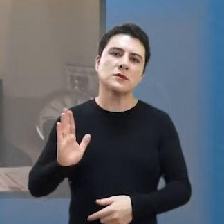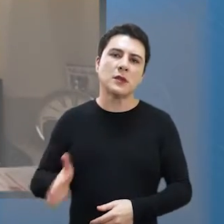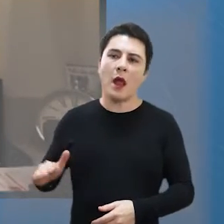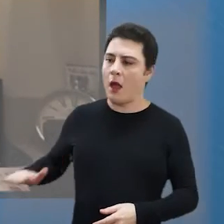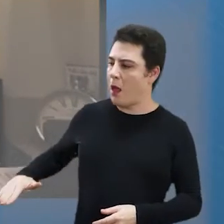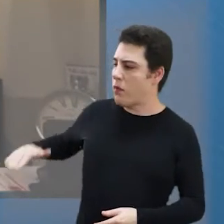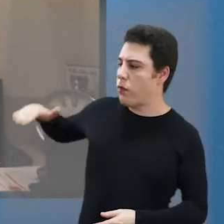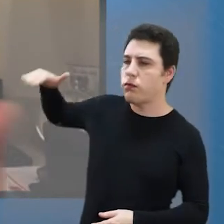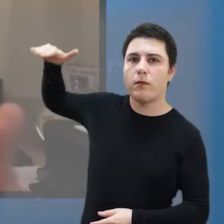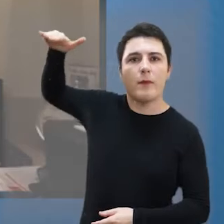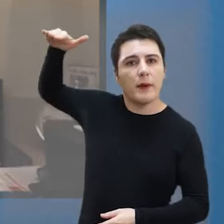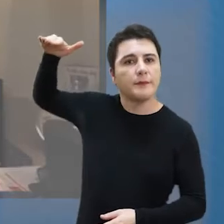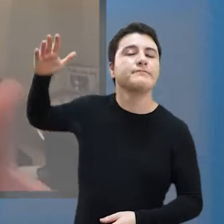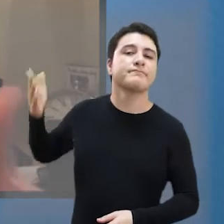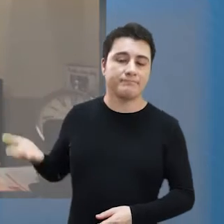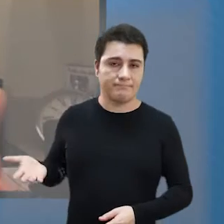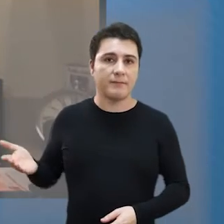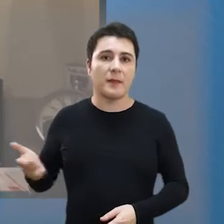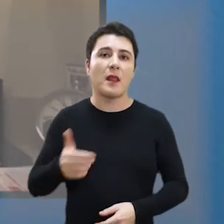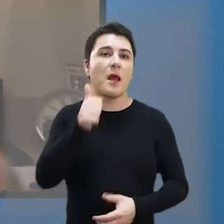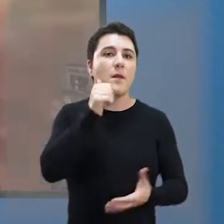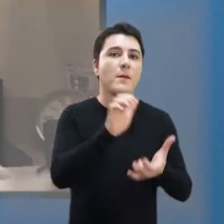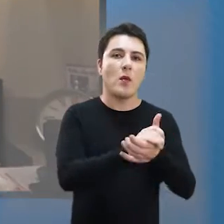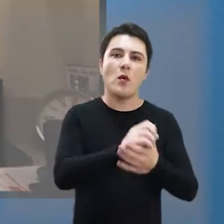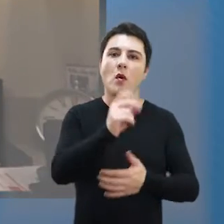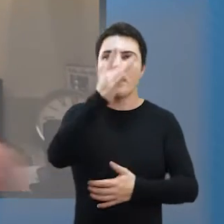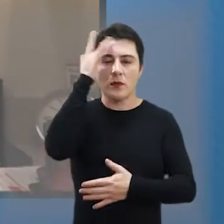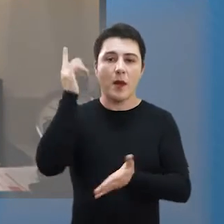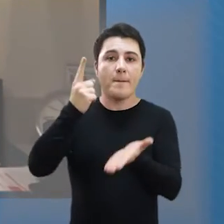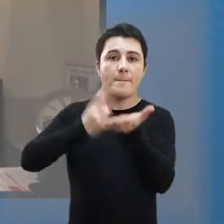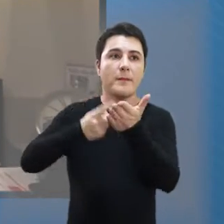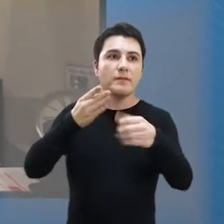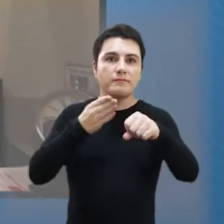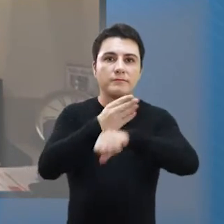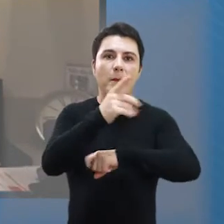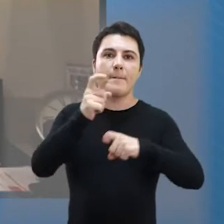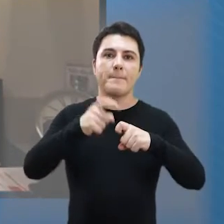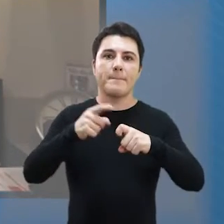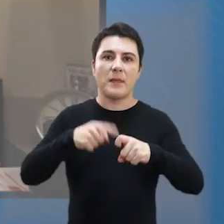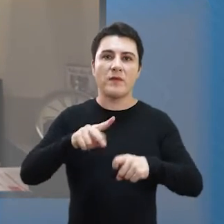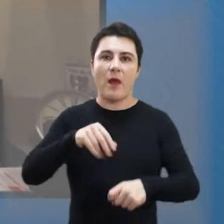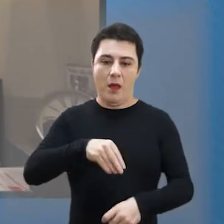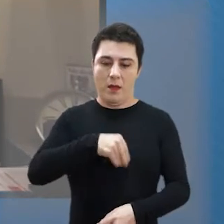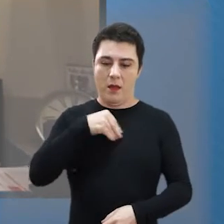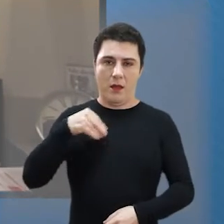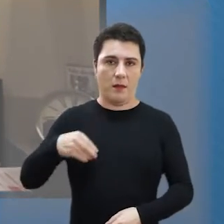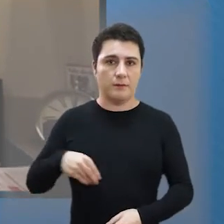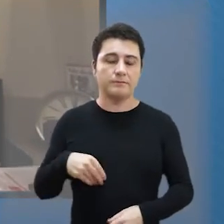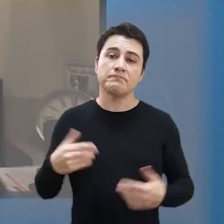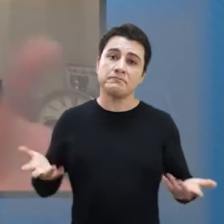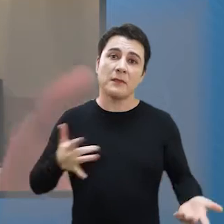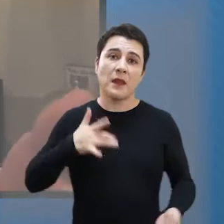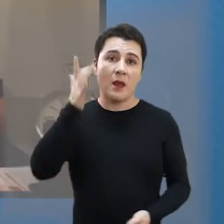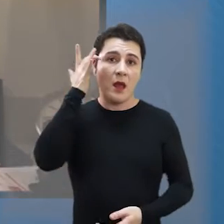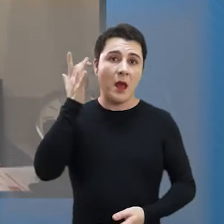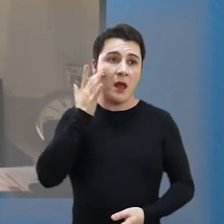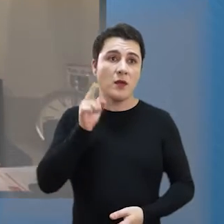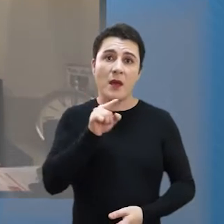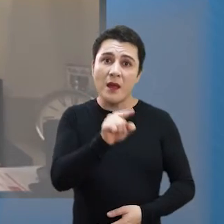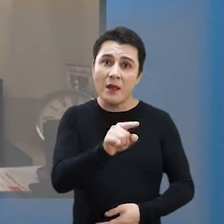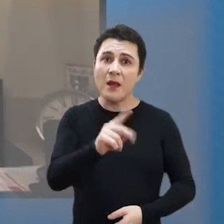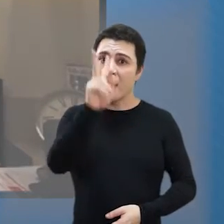vida adulta, quando a esposa ou alguém marca para ele fazer um check-up. E aí eu acho que